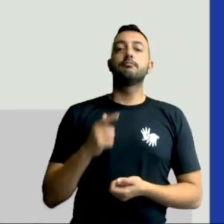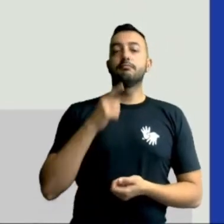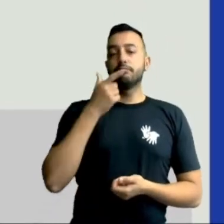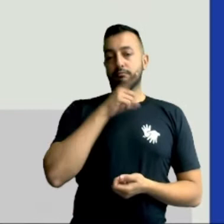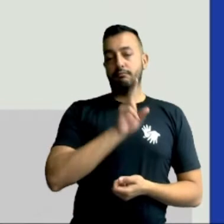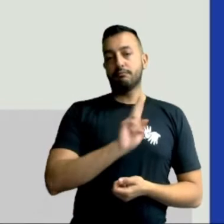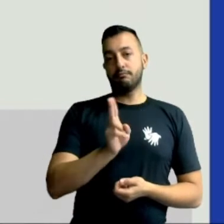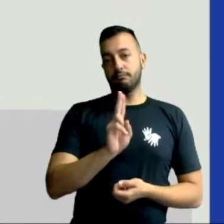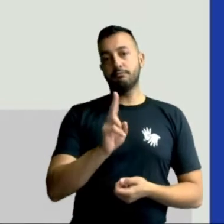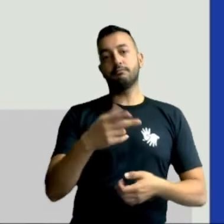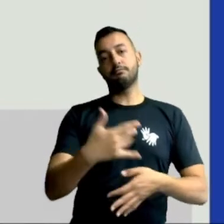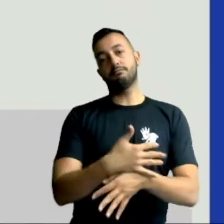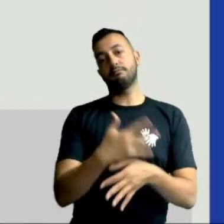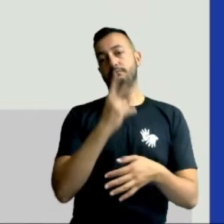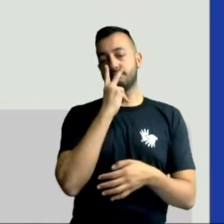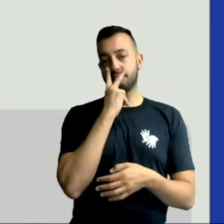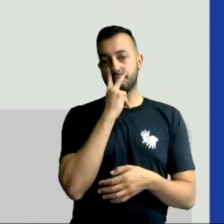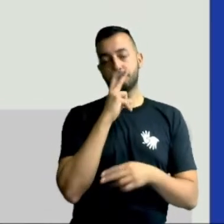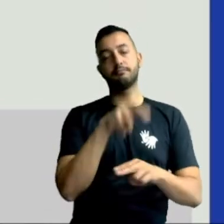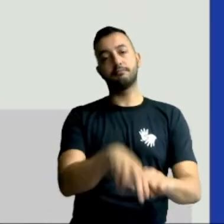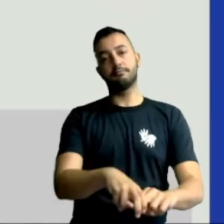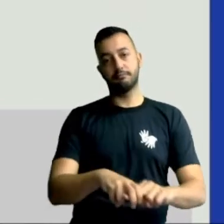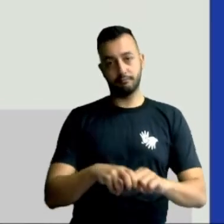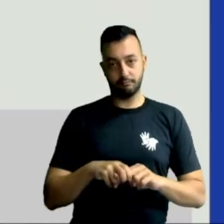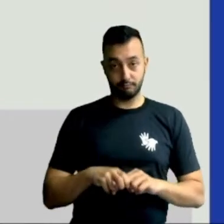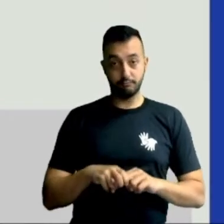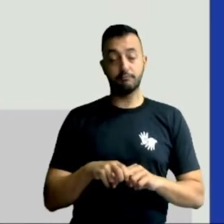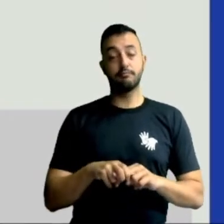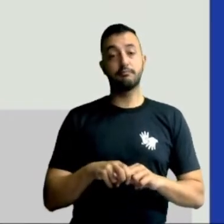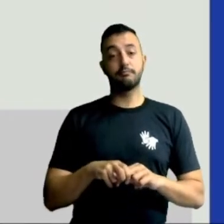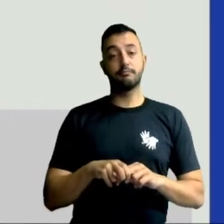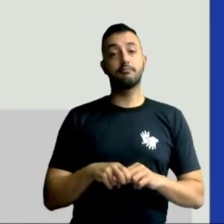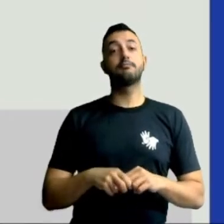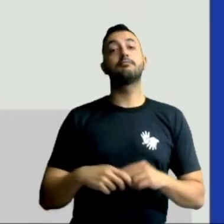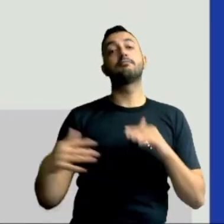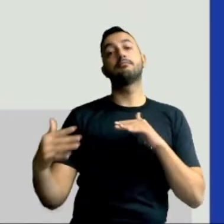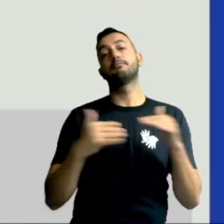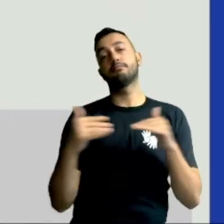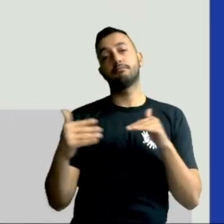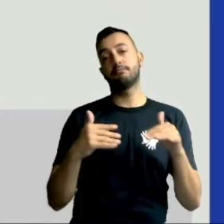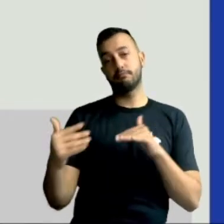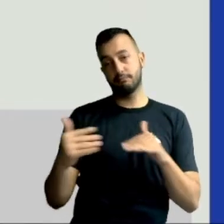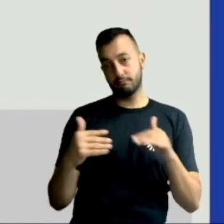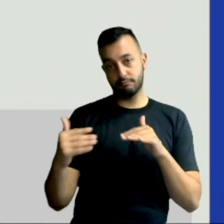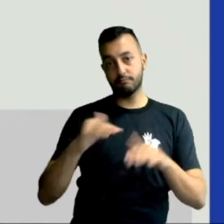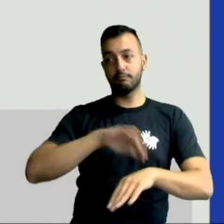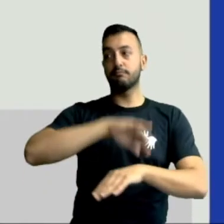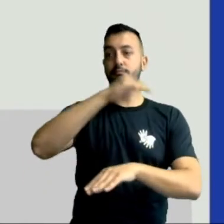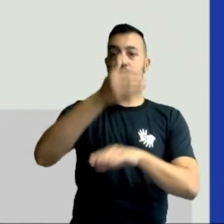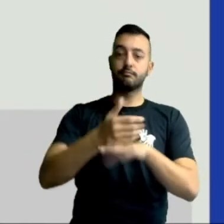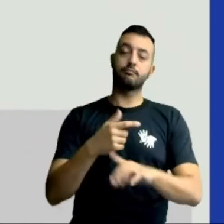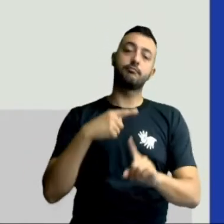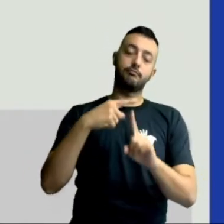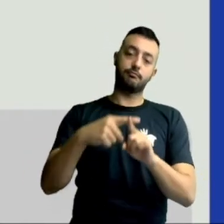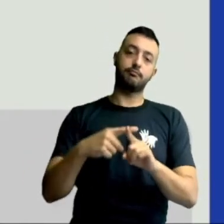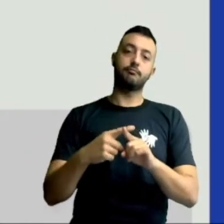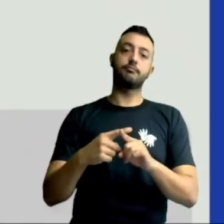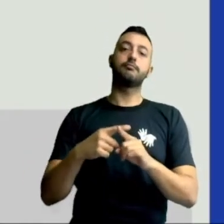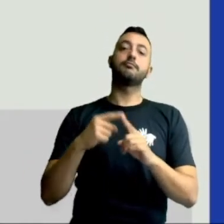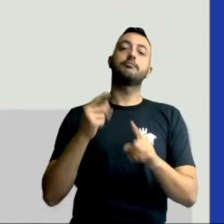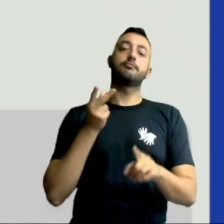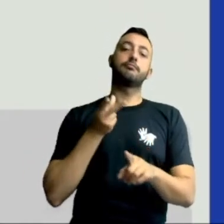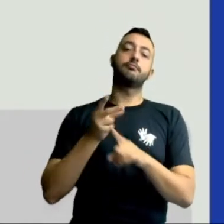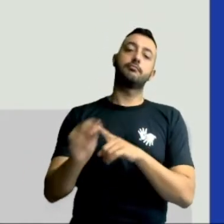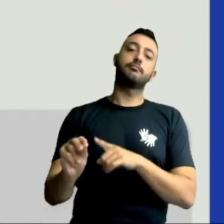de Cidade da Vitória, por conta da batalha que aconteceu no Monte das Tabocas, né? E terem